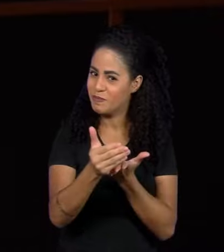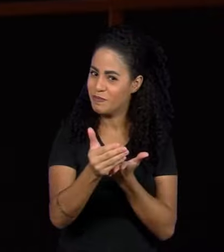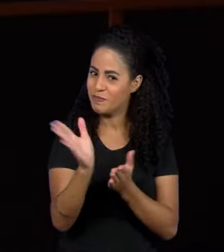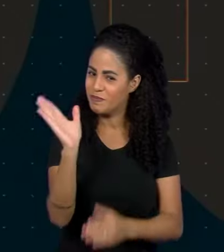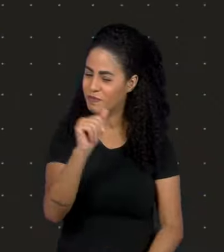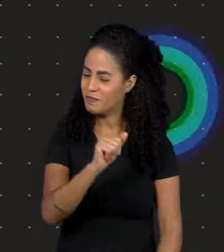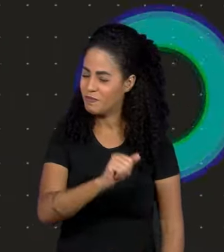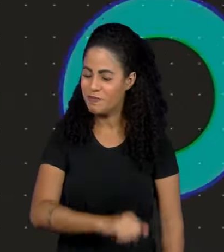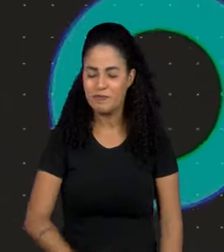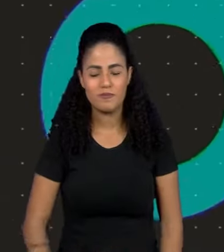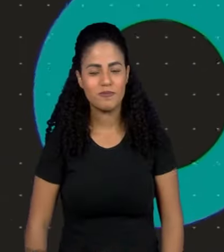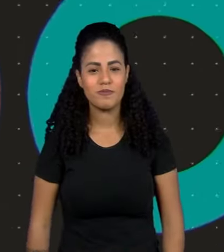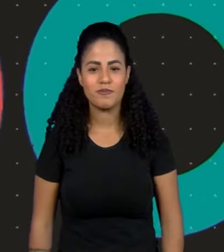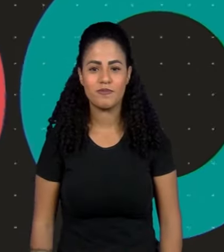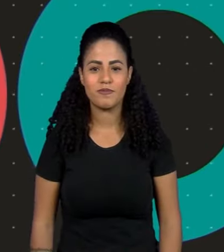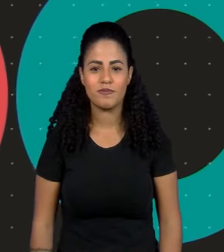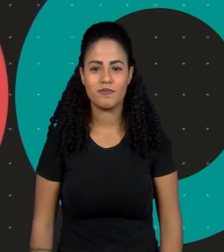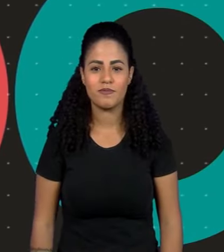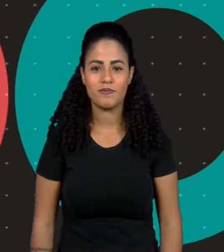Bora lá!